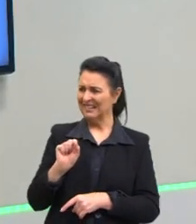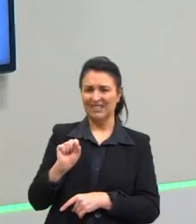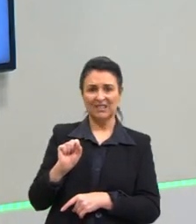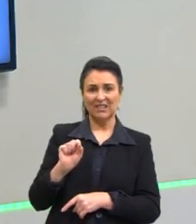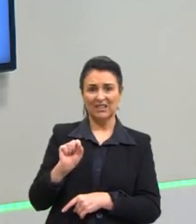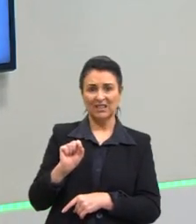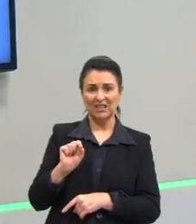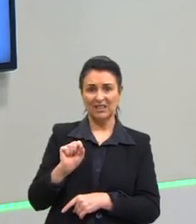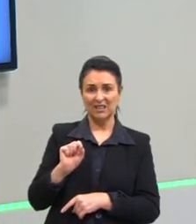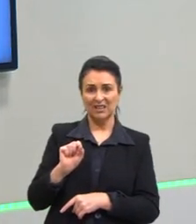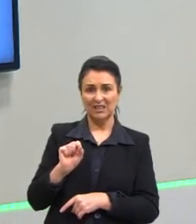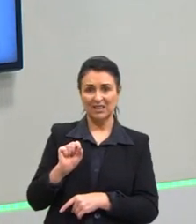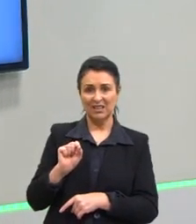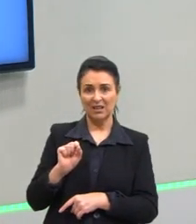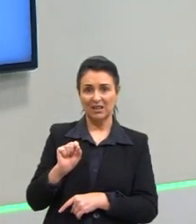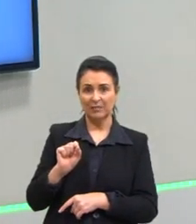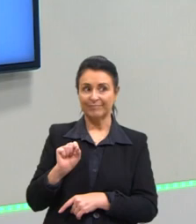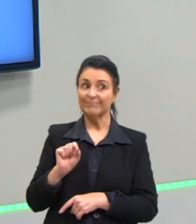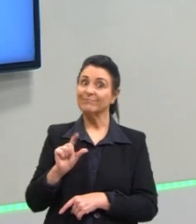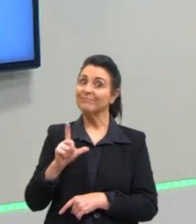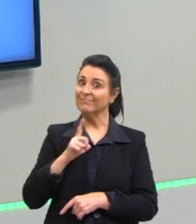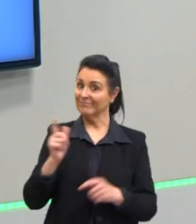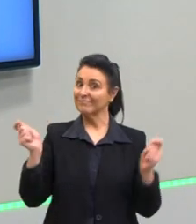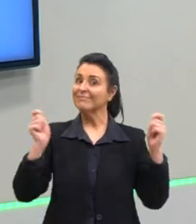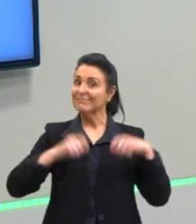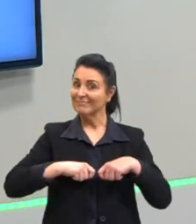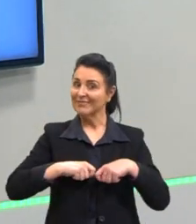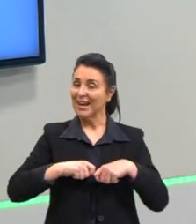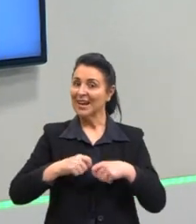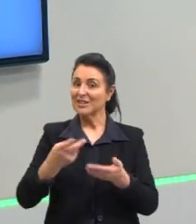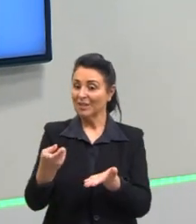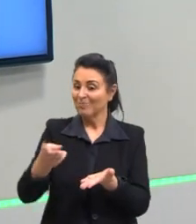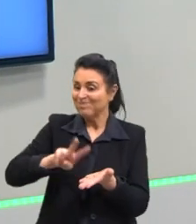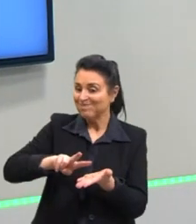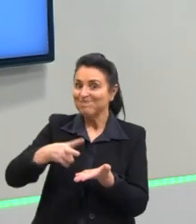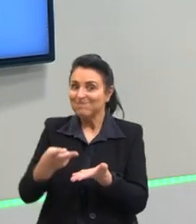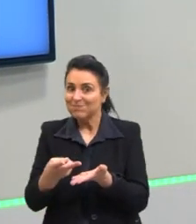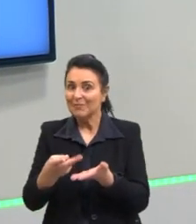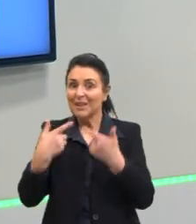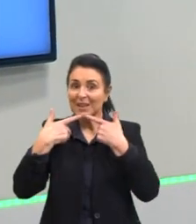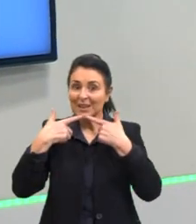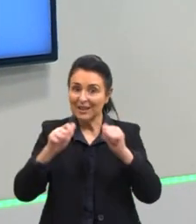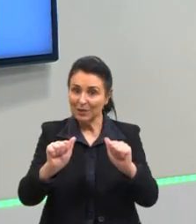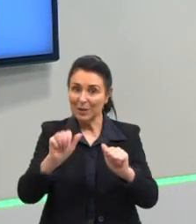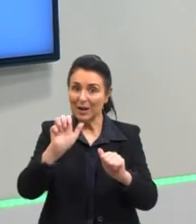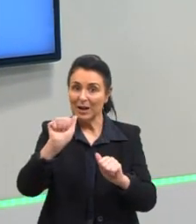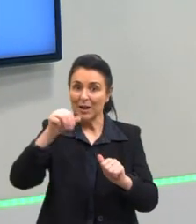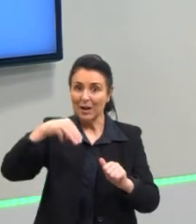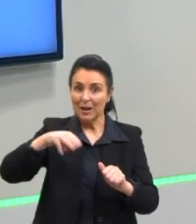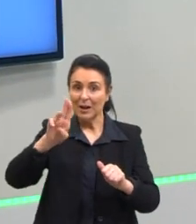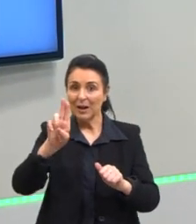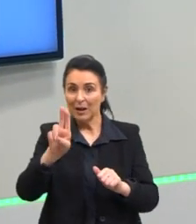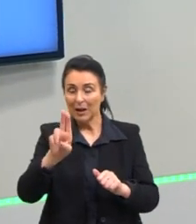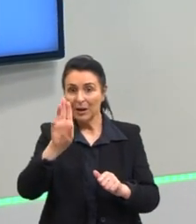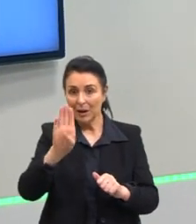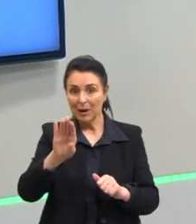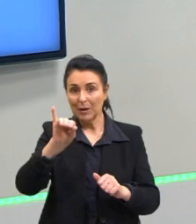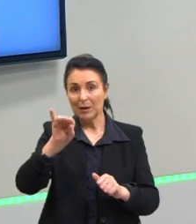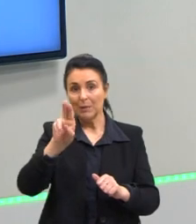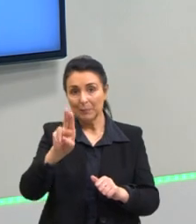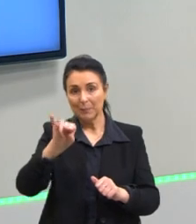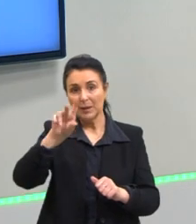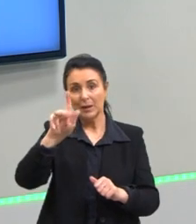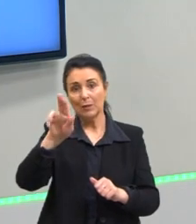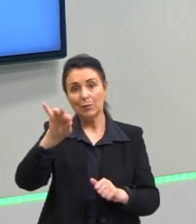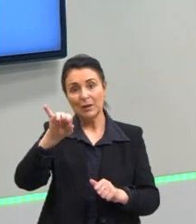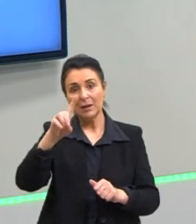Oi e aí a gente tem aquelas possibilidade de ambiguidade linguística né por isso que eu preciso desse texto